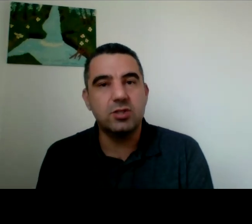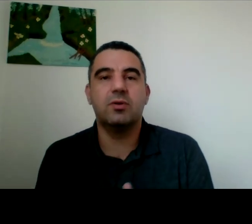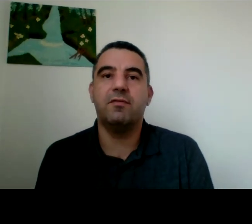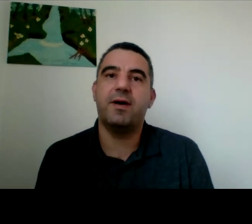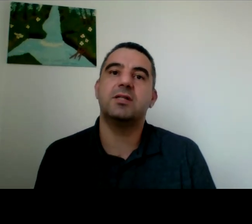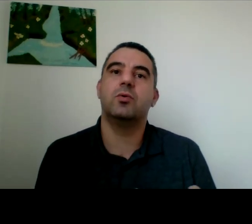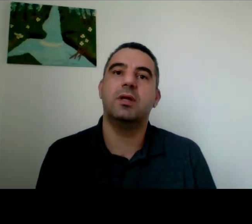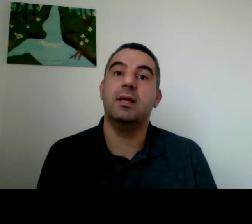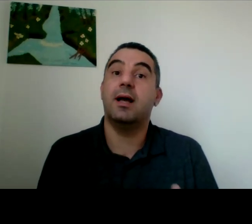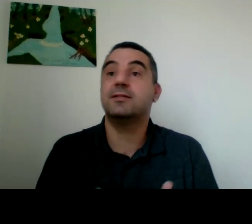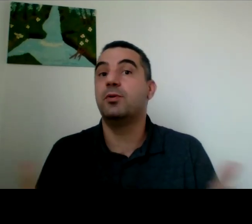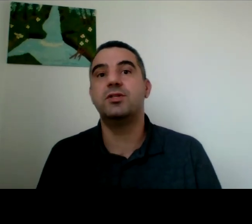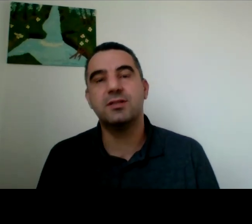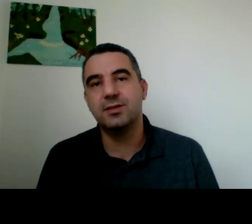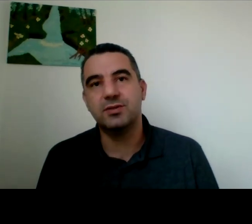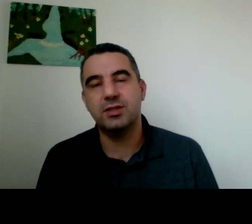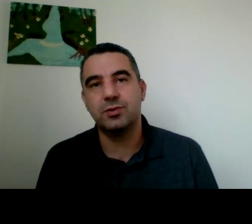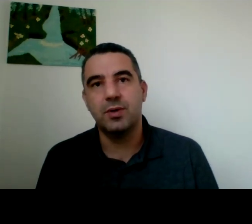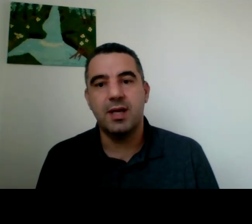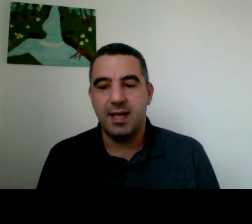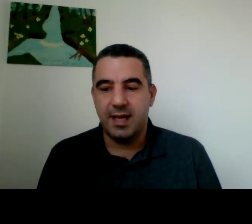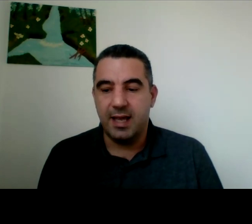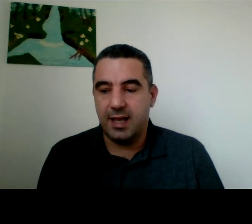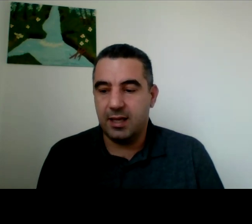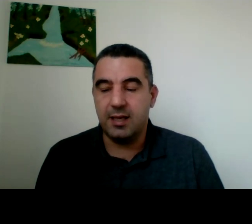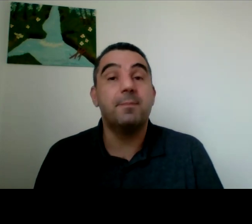é isso que faz com que as políticas não sejam